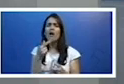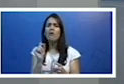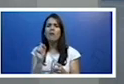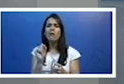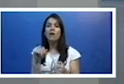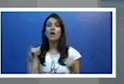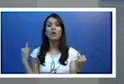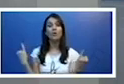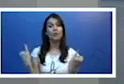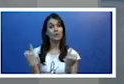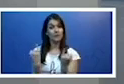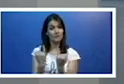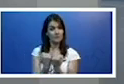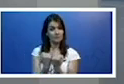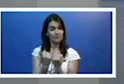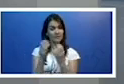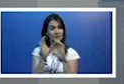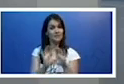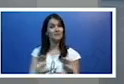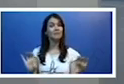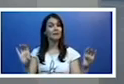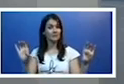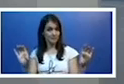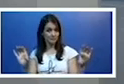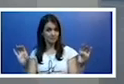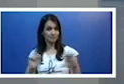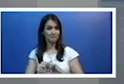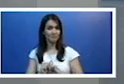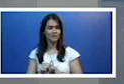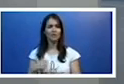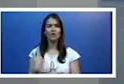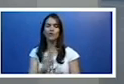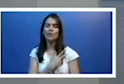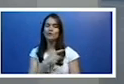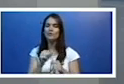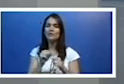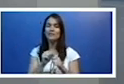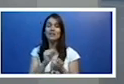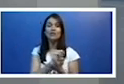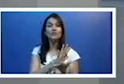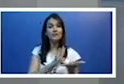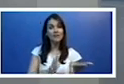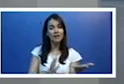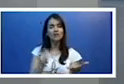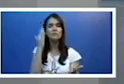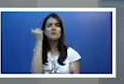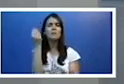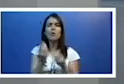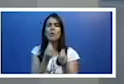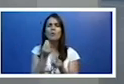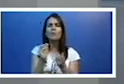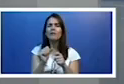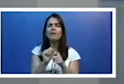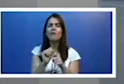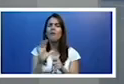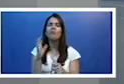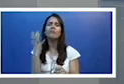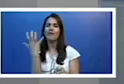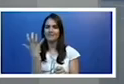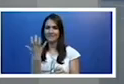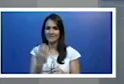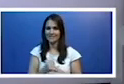e a dissociação das bases. Nós vamos fazer alguns exercícios para a gente aprender, como que faz